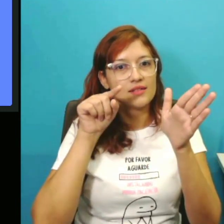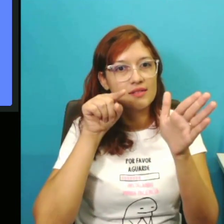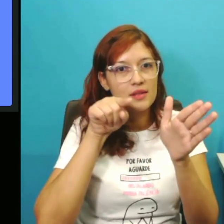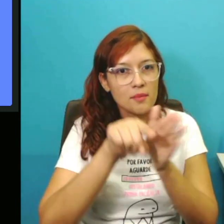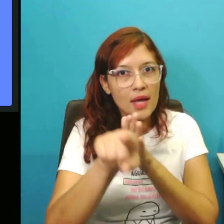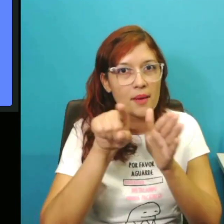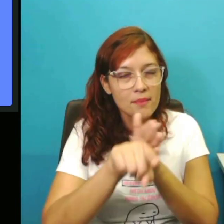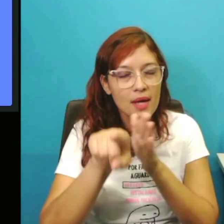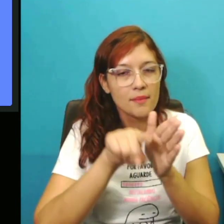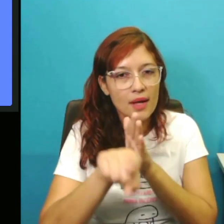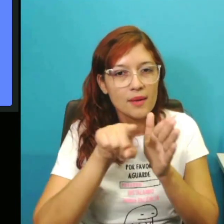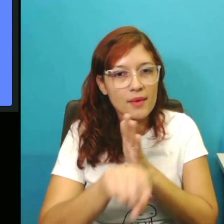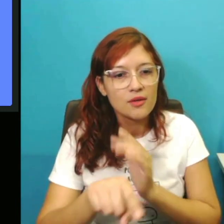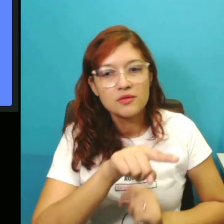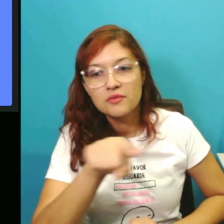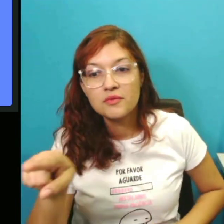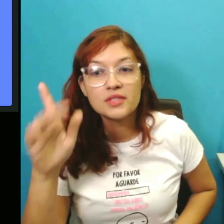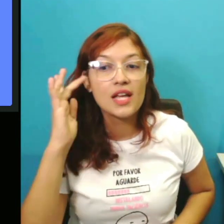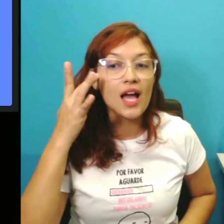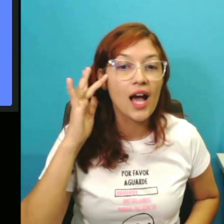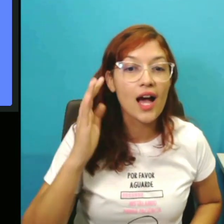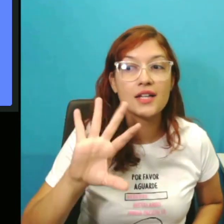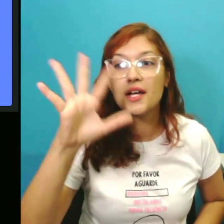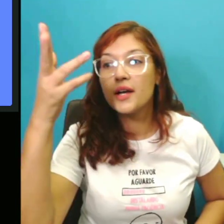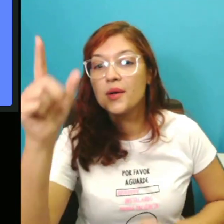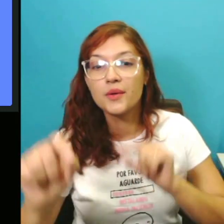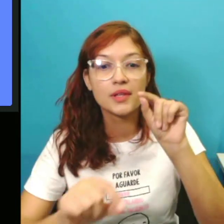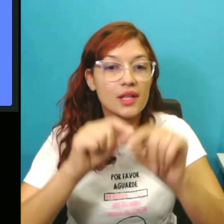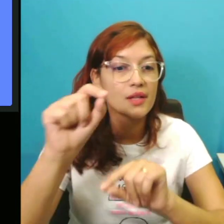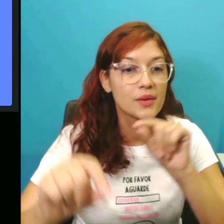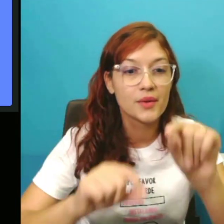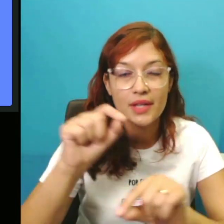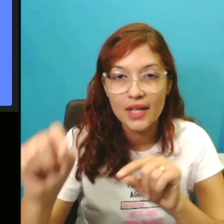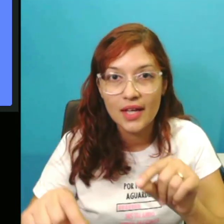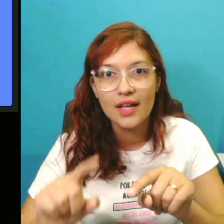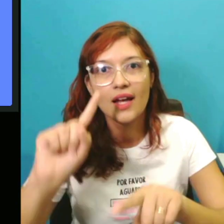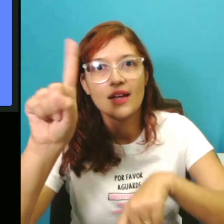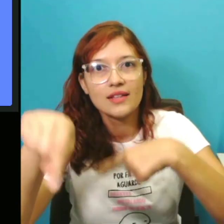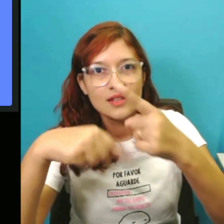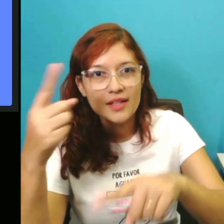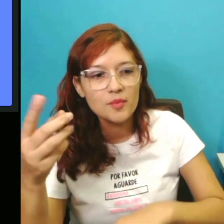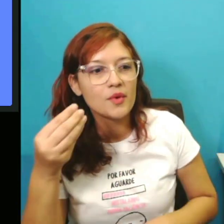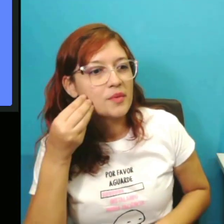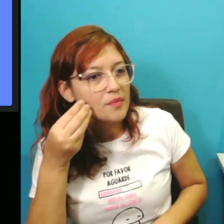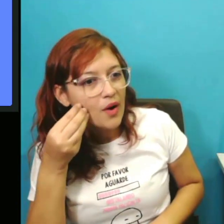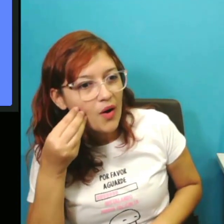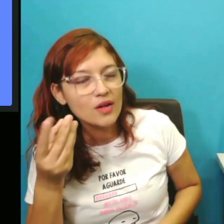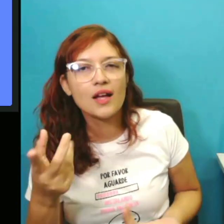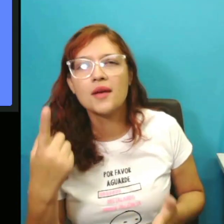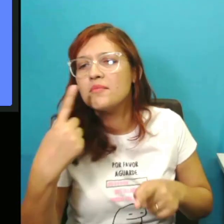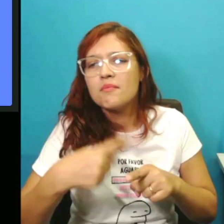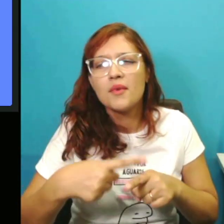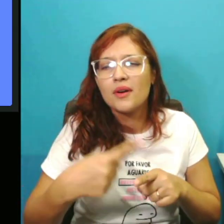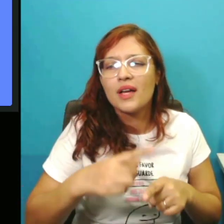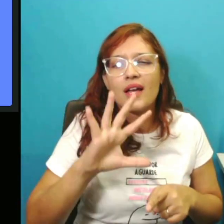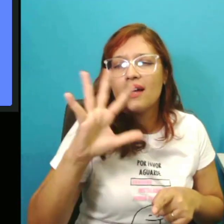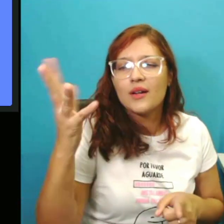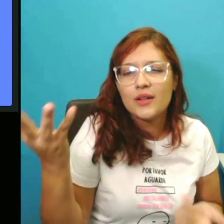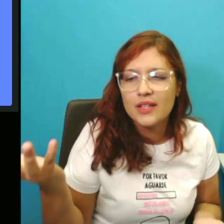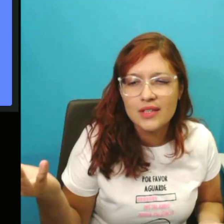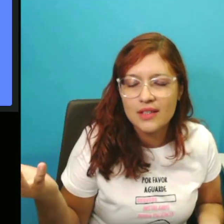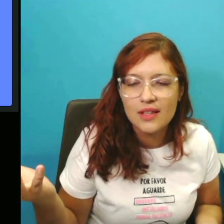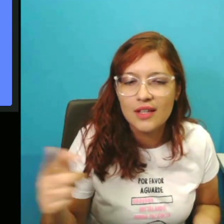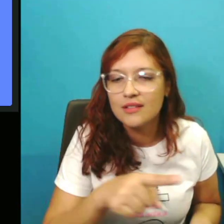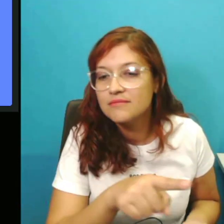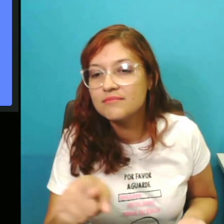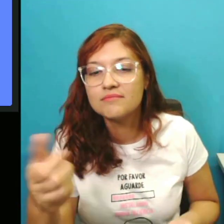sempre antes fazer o questionamento, saber o que os alunos esperam que vai acontecer. Depois que